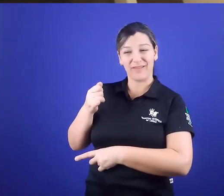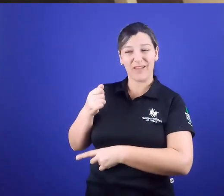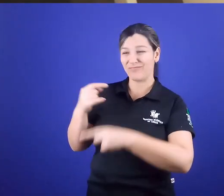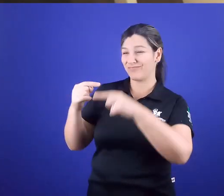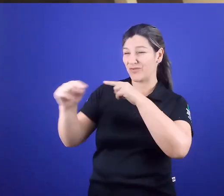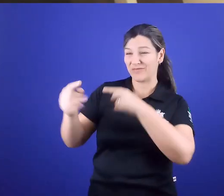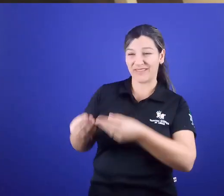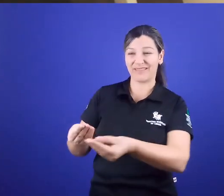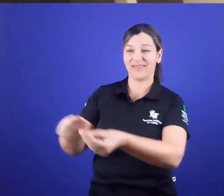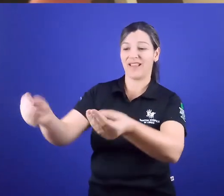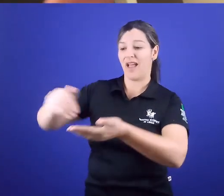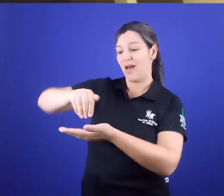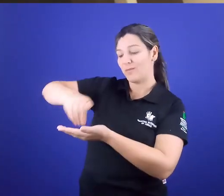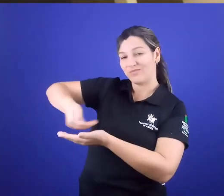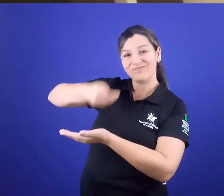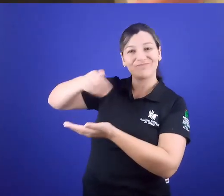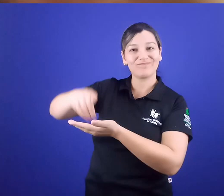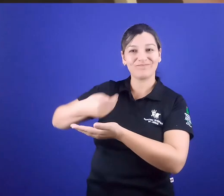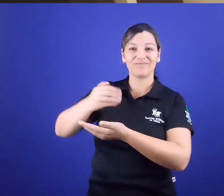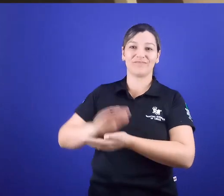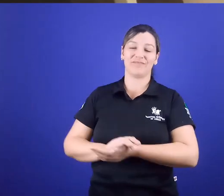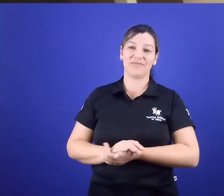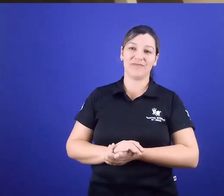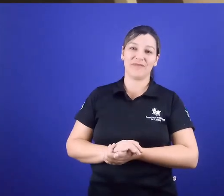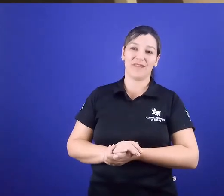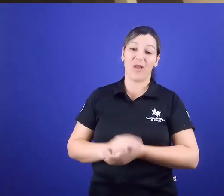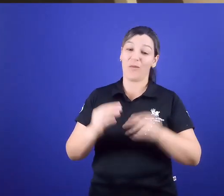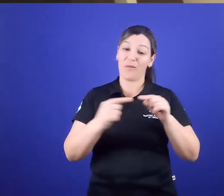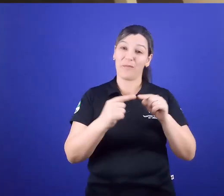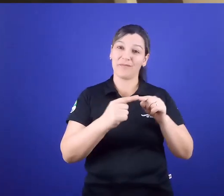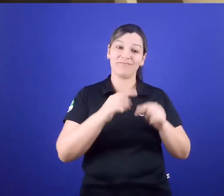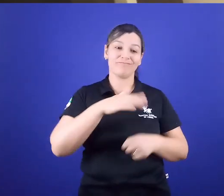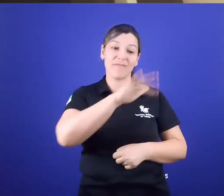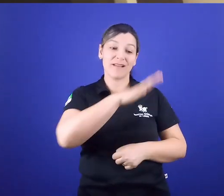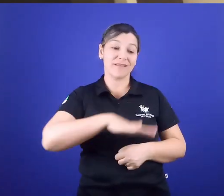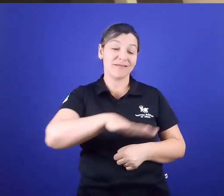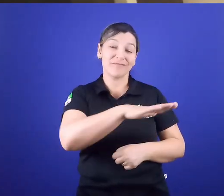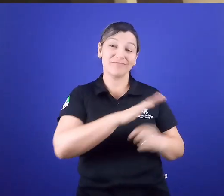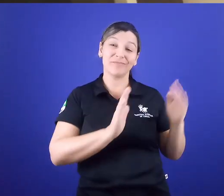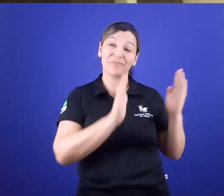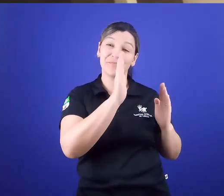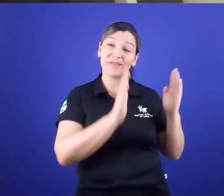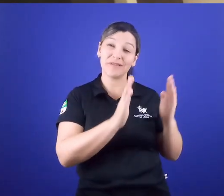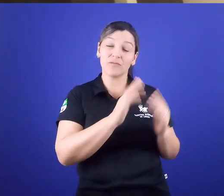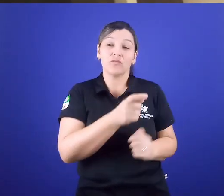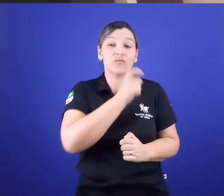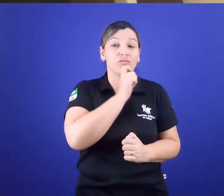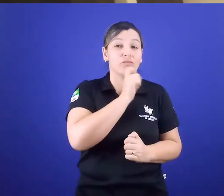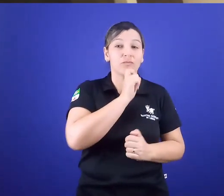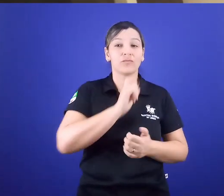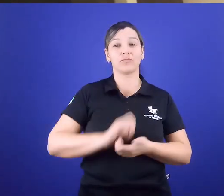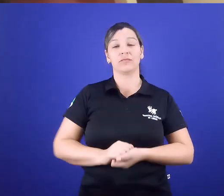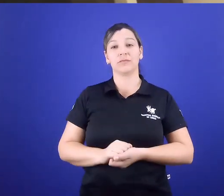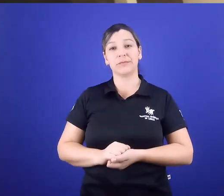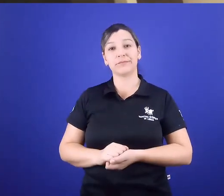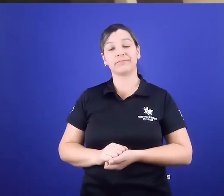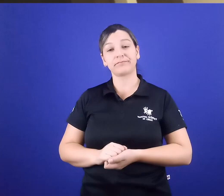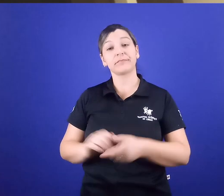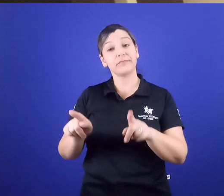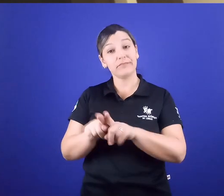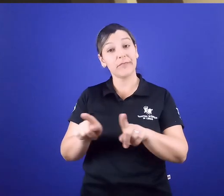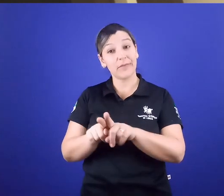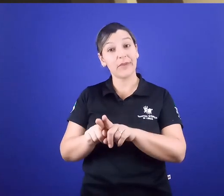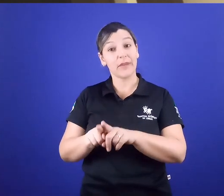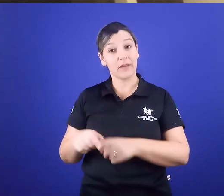estar adequado. É um cardápio ótimo para um evento que vai acontecer no inverno, certo? Uma outra questão,